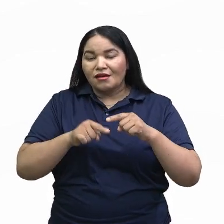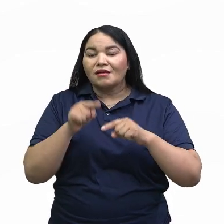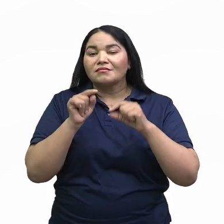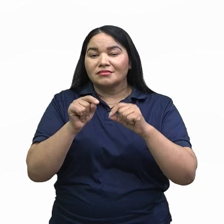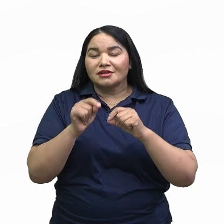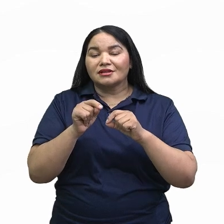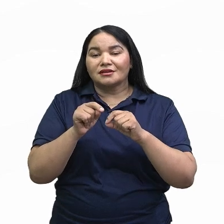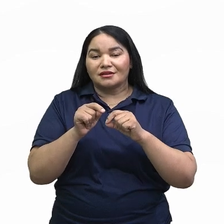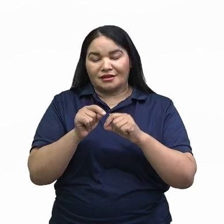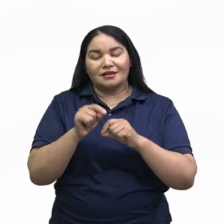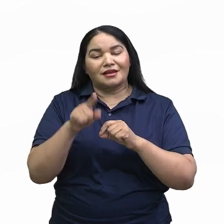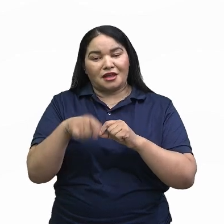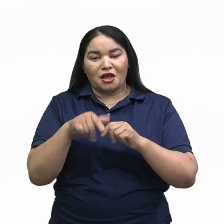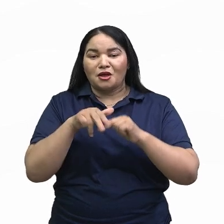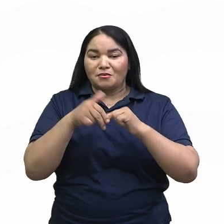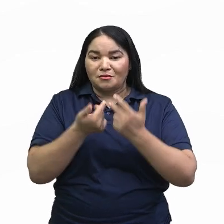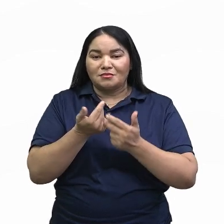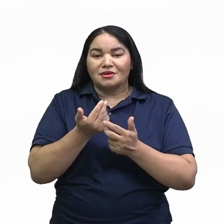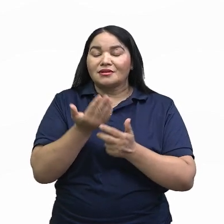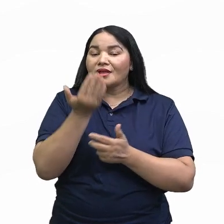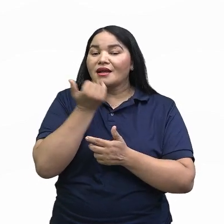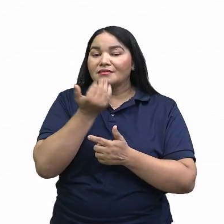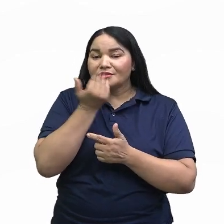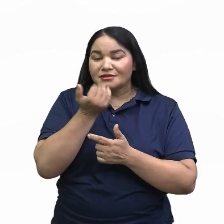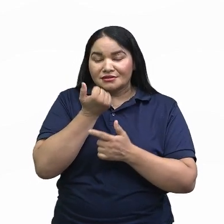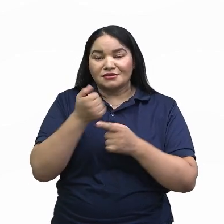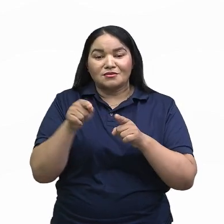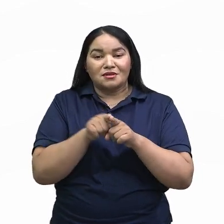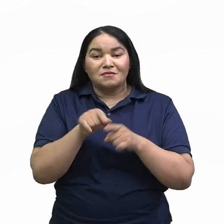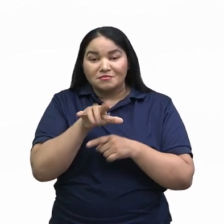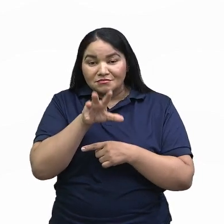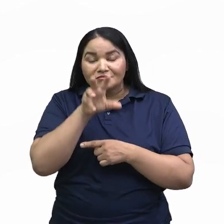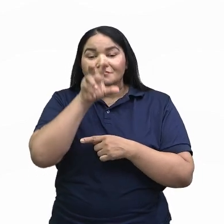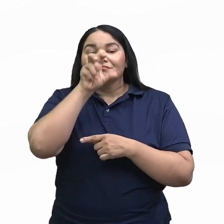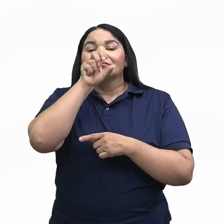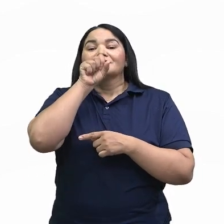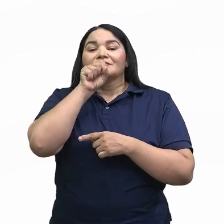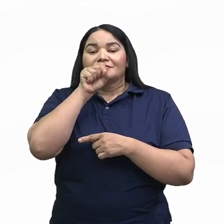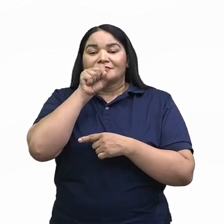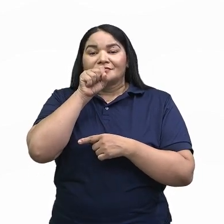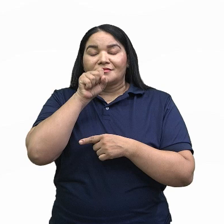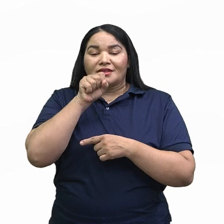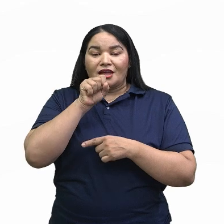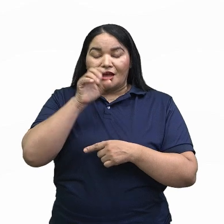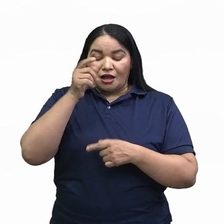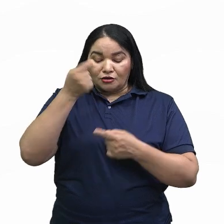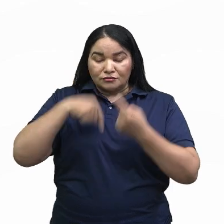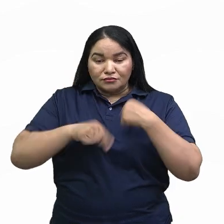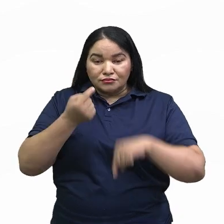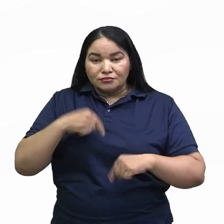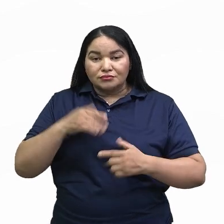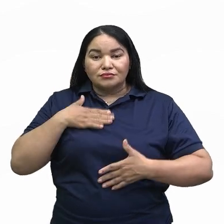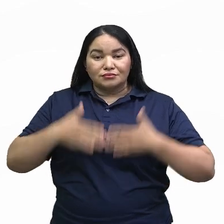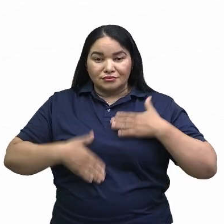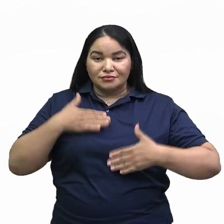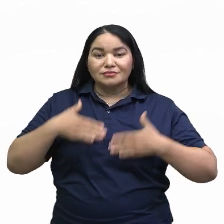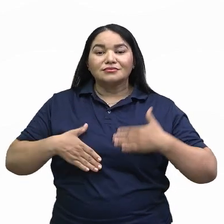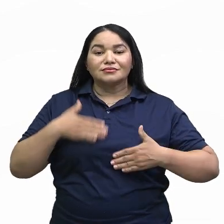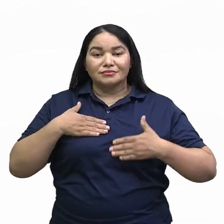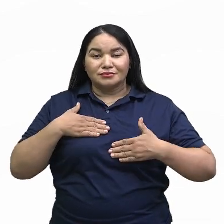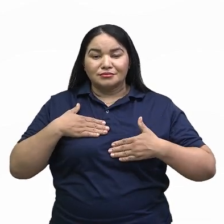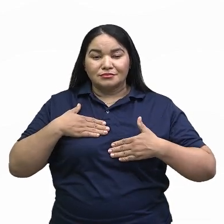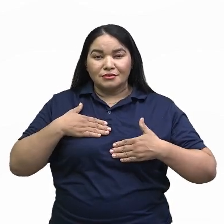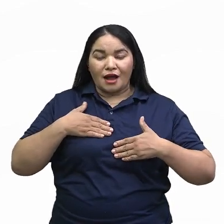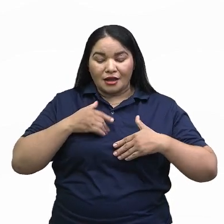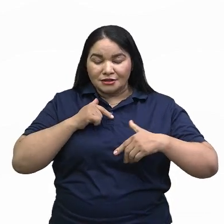nossa alimentação e também do ar que respiramos, né? Então, para que o nosso corpo possa funcionar adequadamente, além de